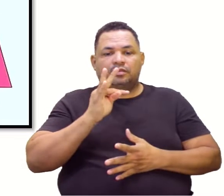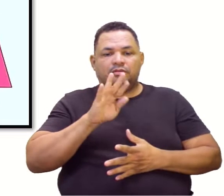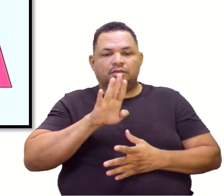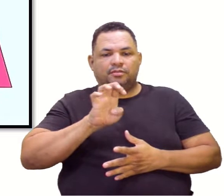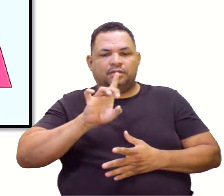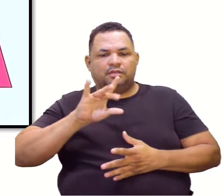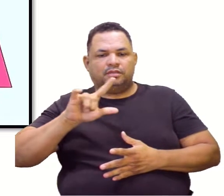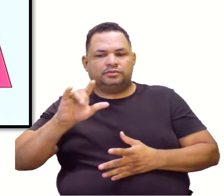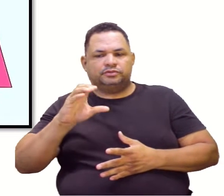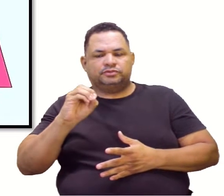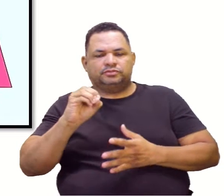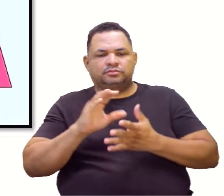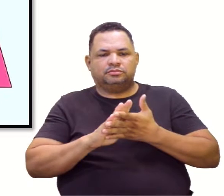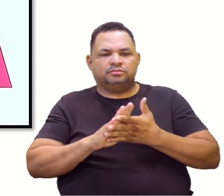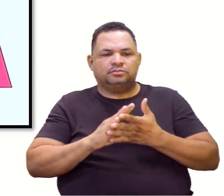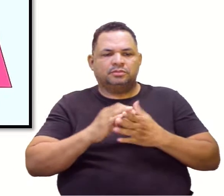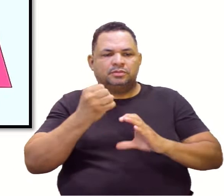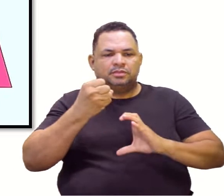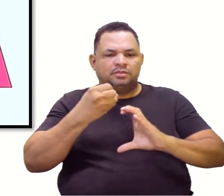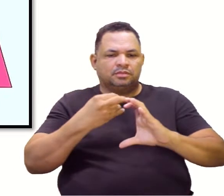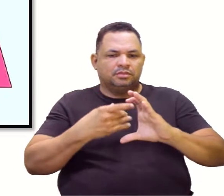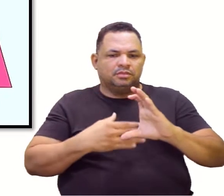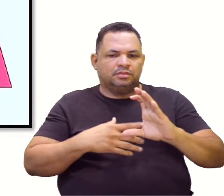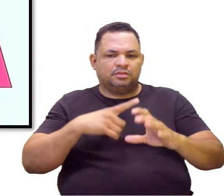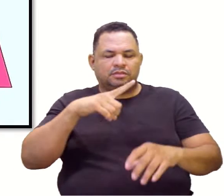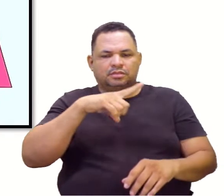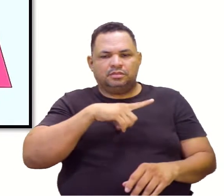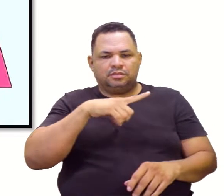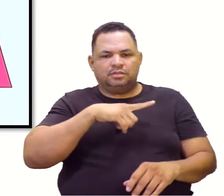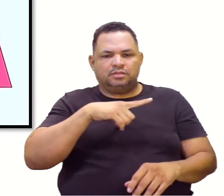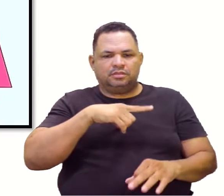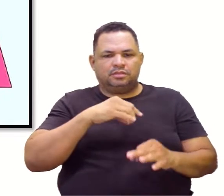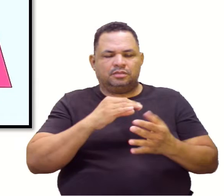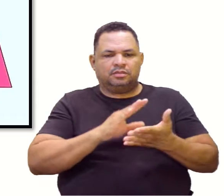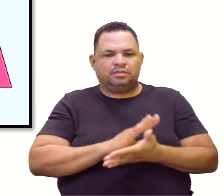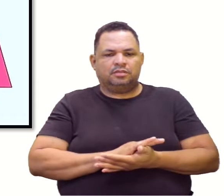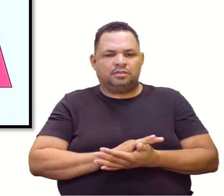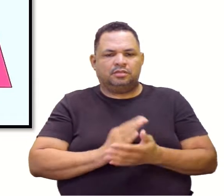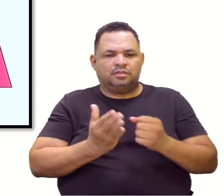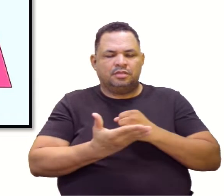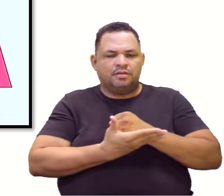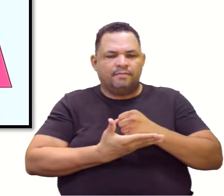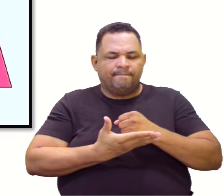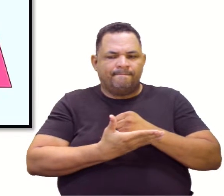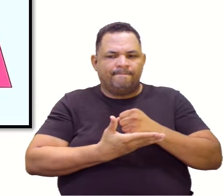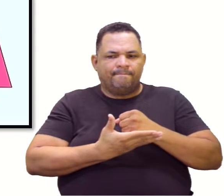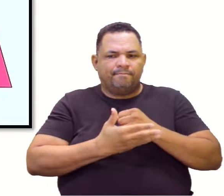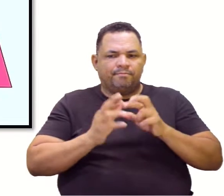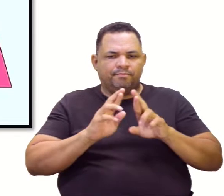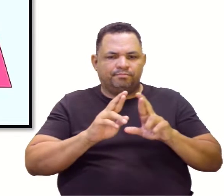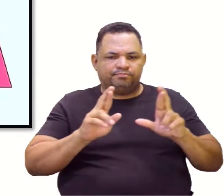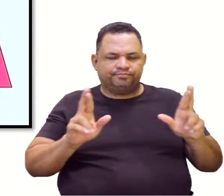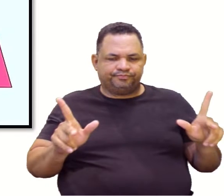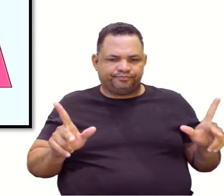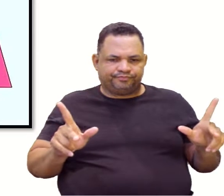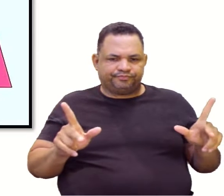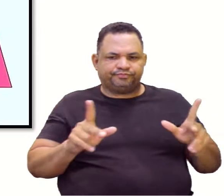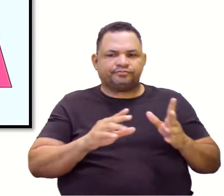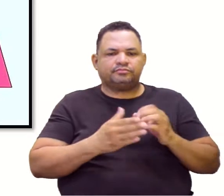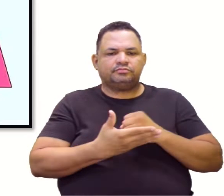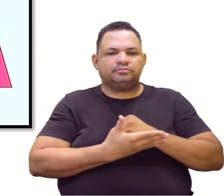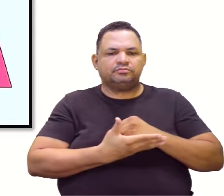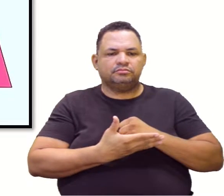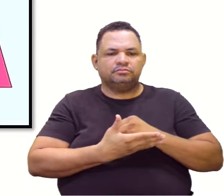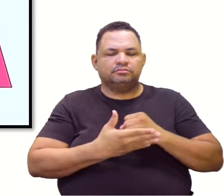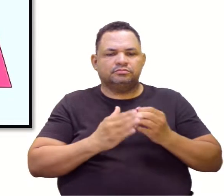ou qualquer um dos trapézios, eles são caracterizados por terem bases diferentes, os lados